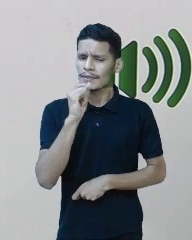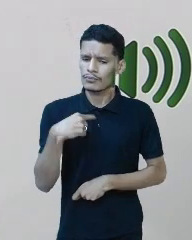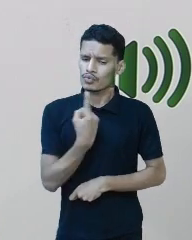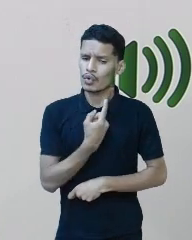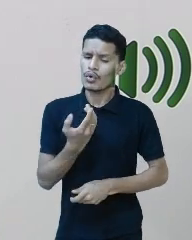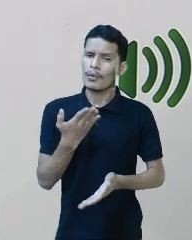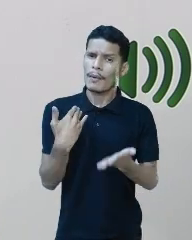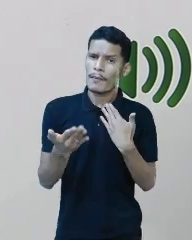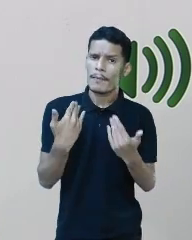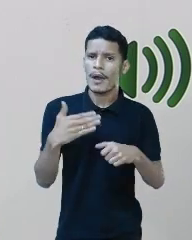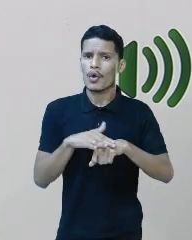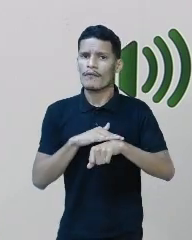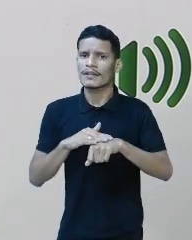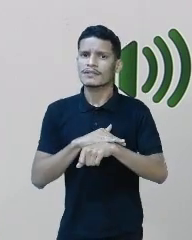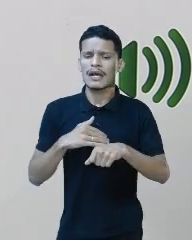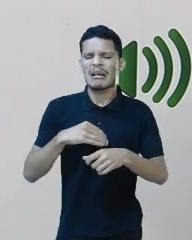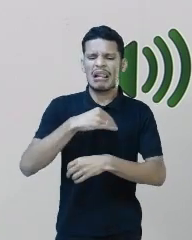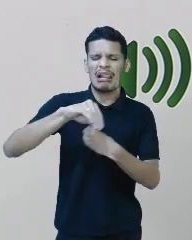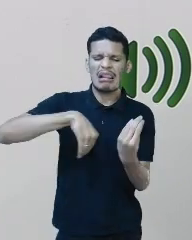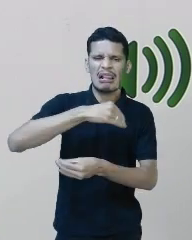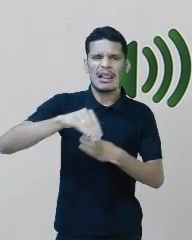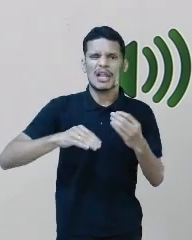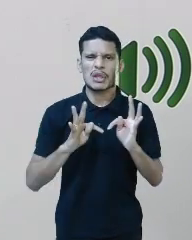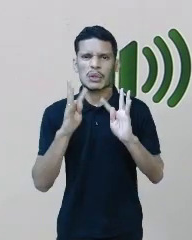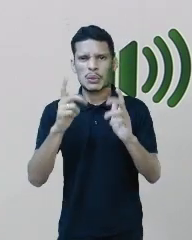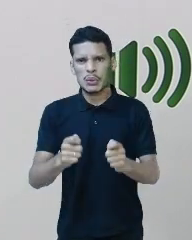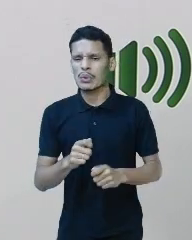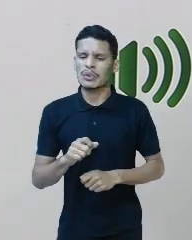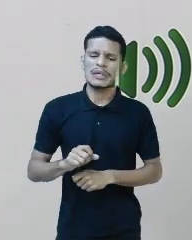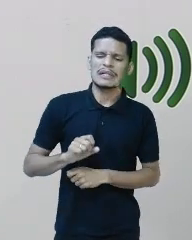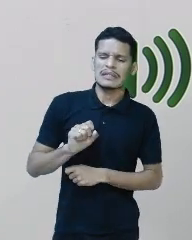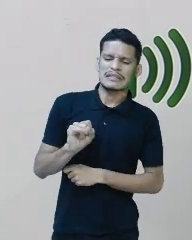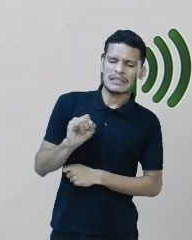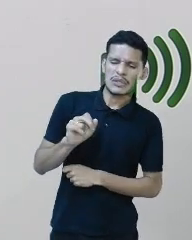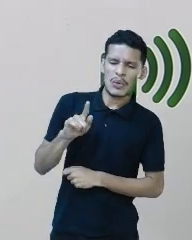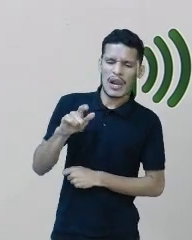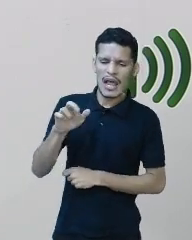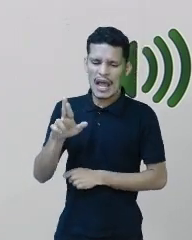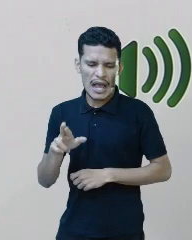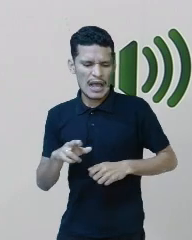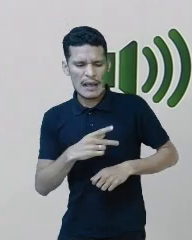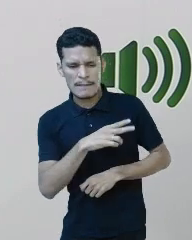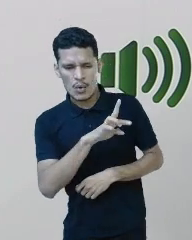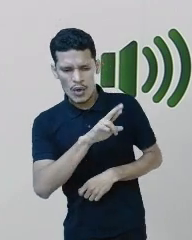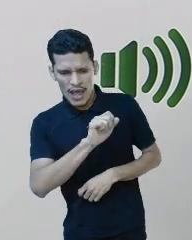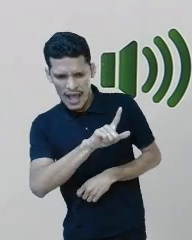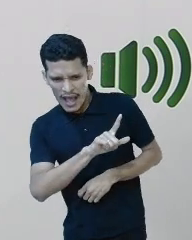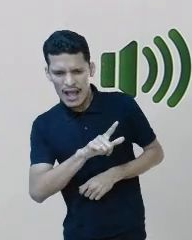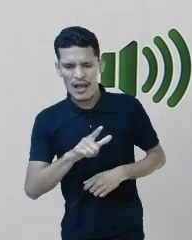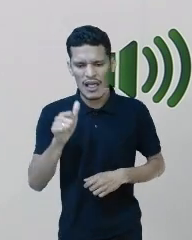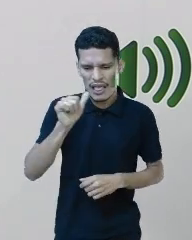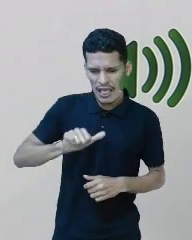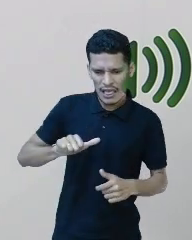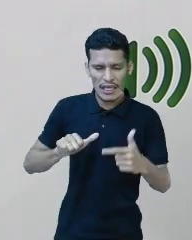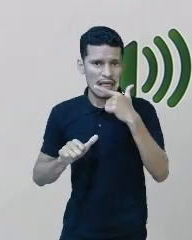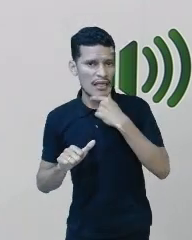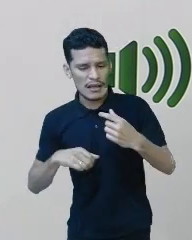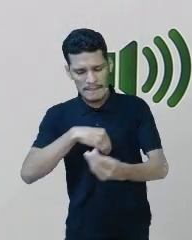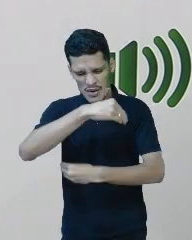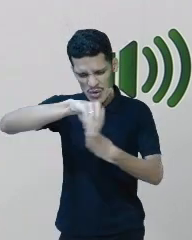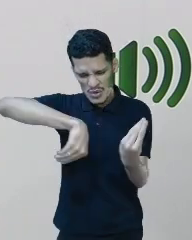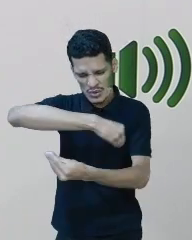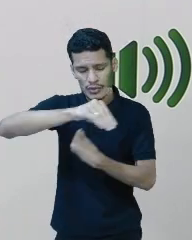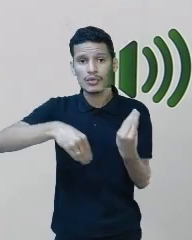com uma pessoa e saísse misturando tudo? Singular com plural, feminino com masculino. Ia ser